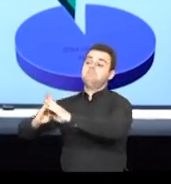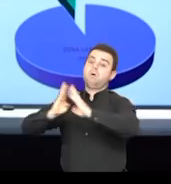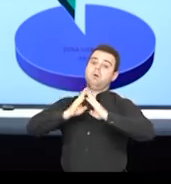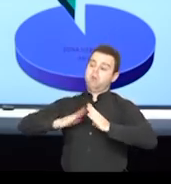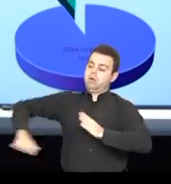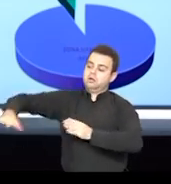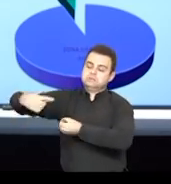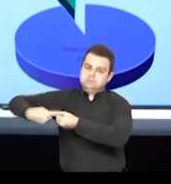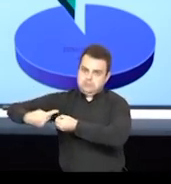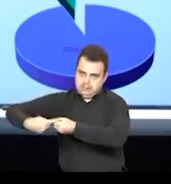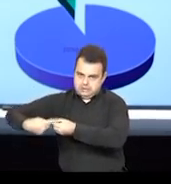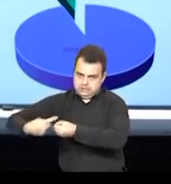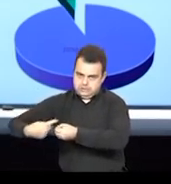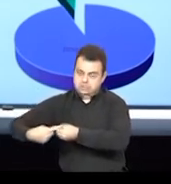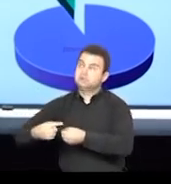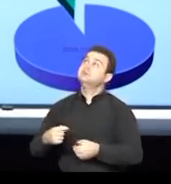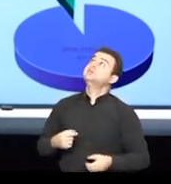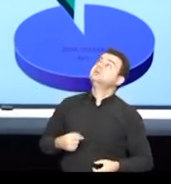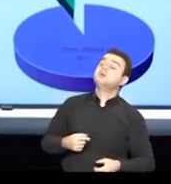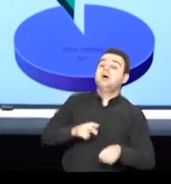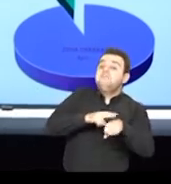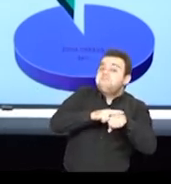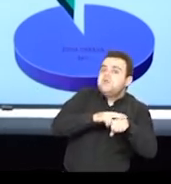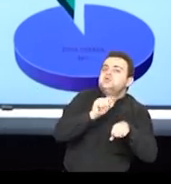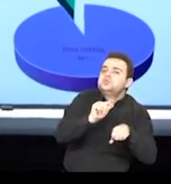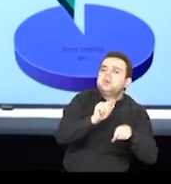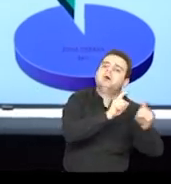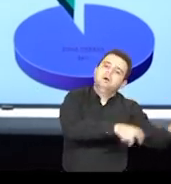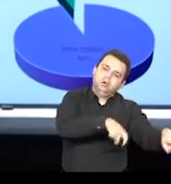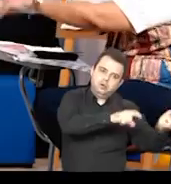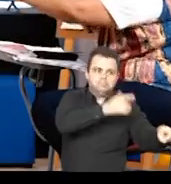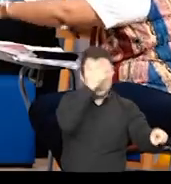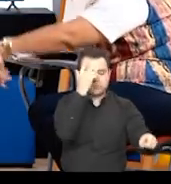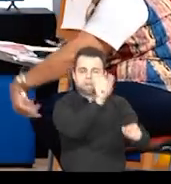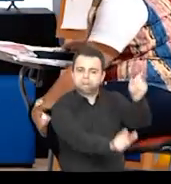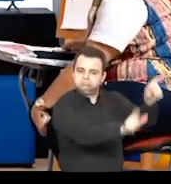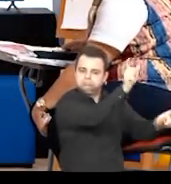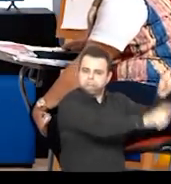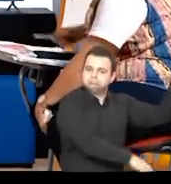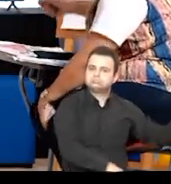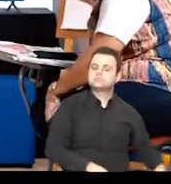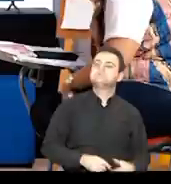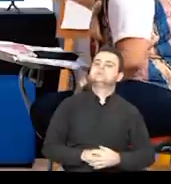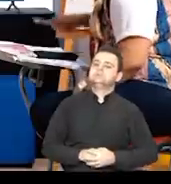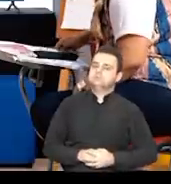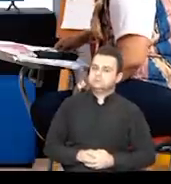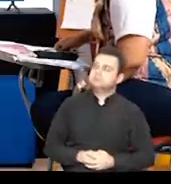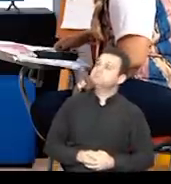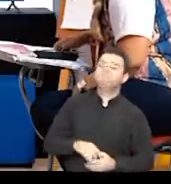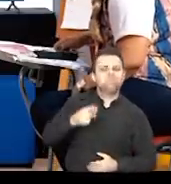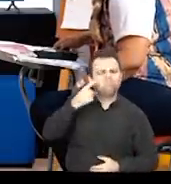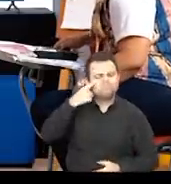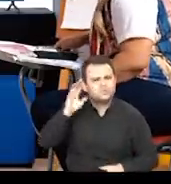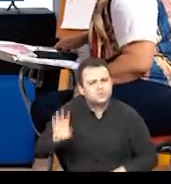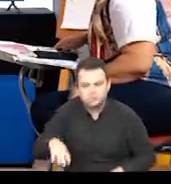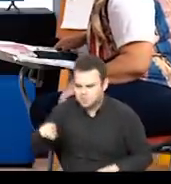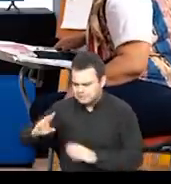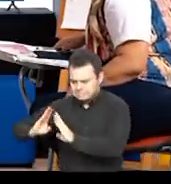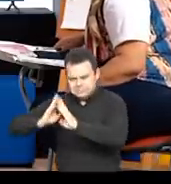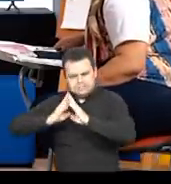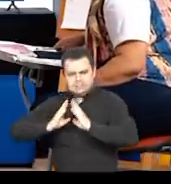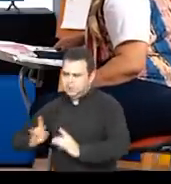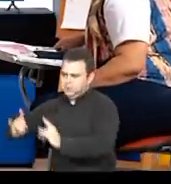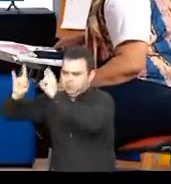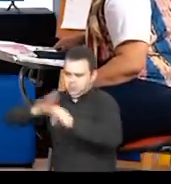Rio Preto e a parte verde simboliza a população rural. Você viu, Adriano? Tem muito mais gente na zona urbana do que na